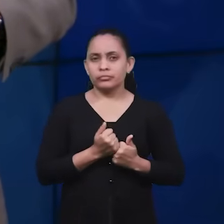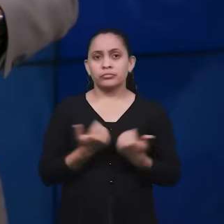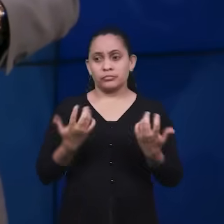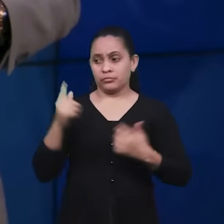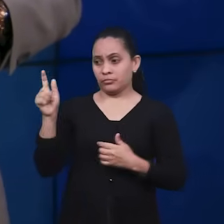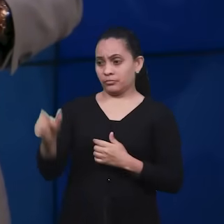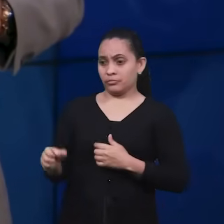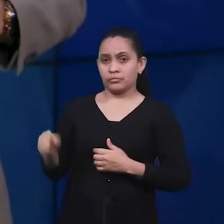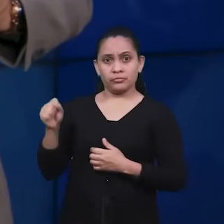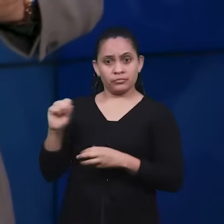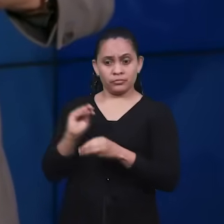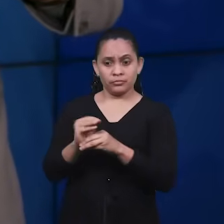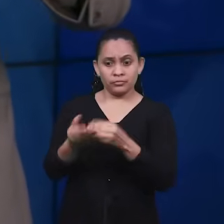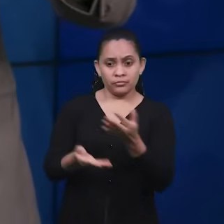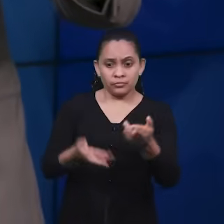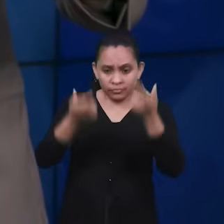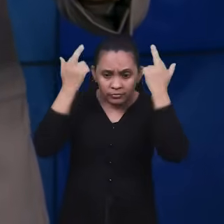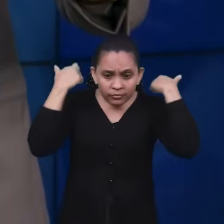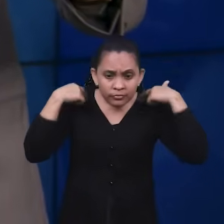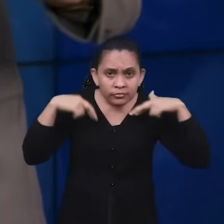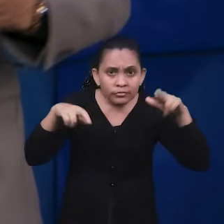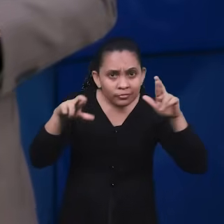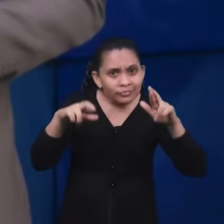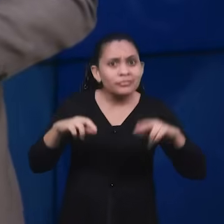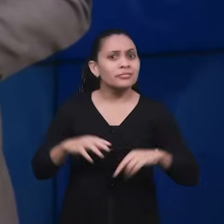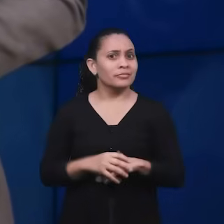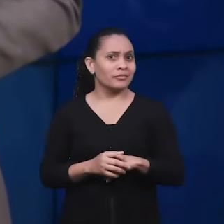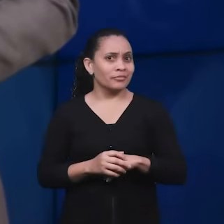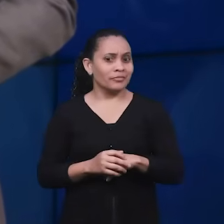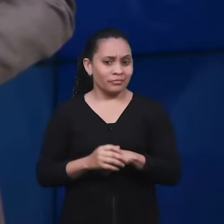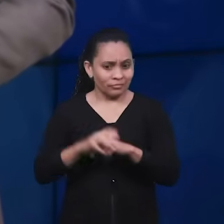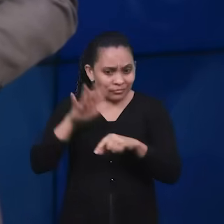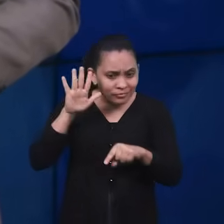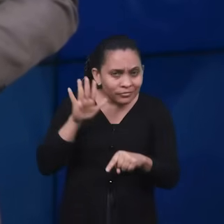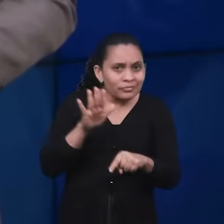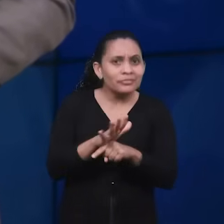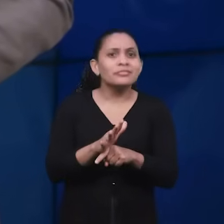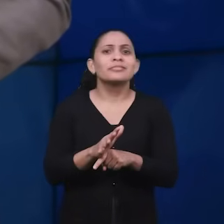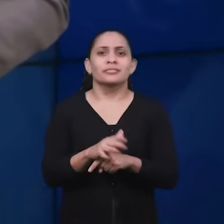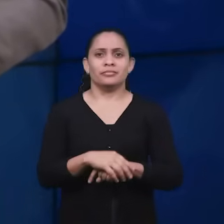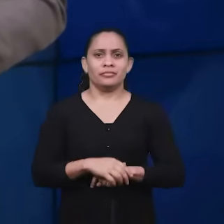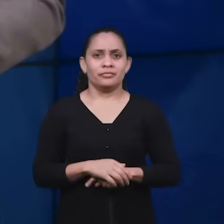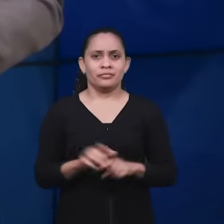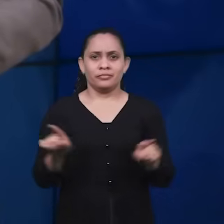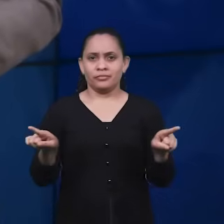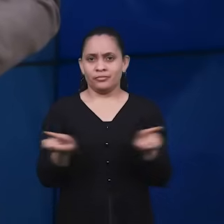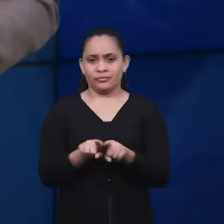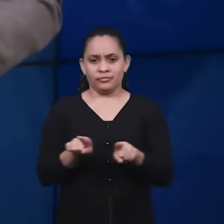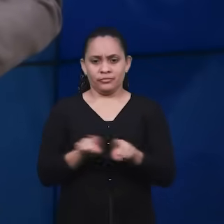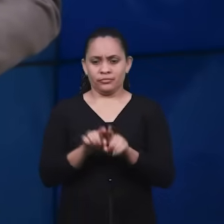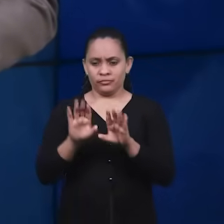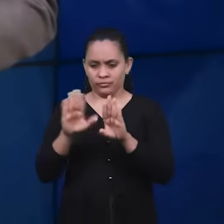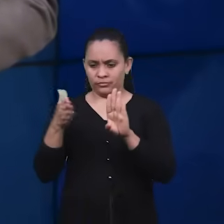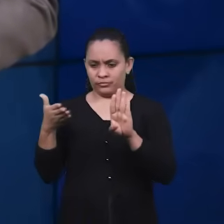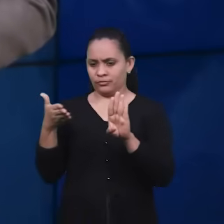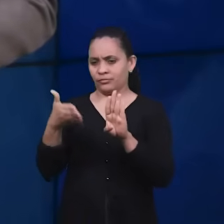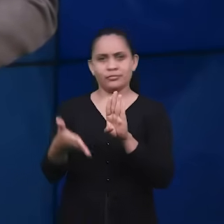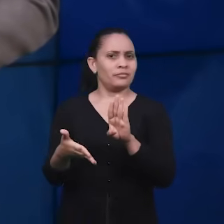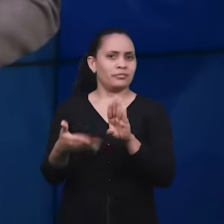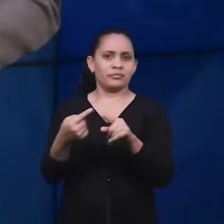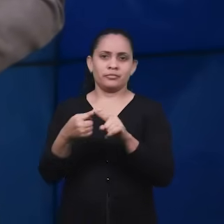diz: as ovelhas conhecem a sua voz. O mercenário, o ladrão, não. Ele não passa pela